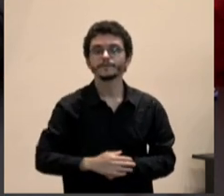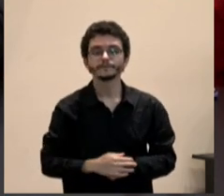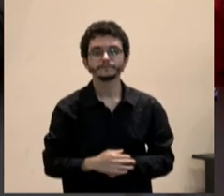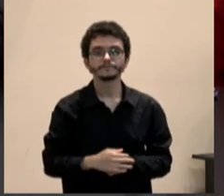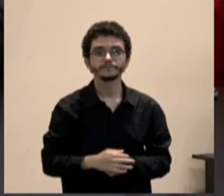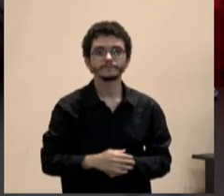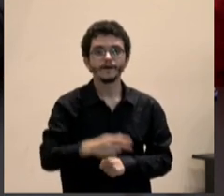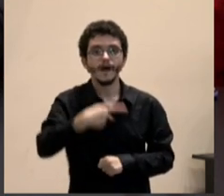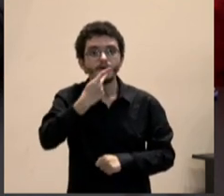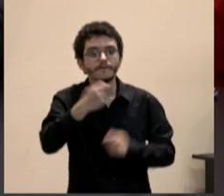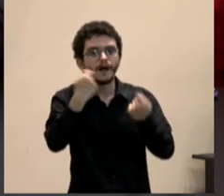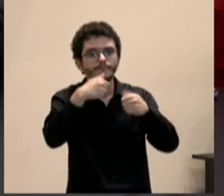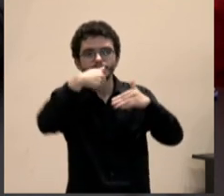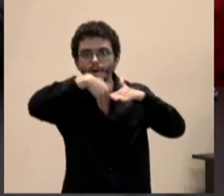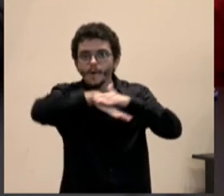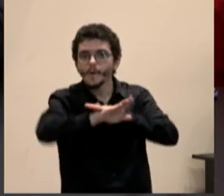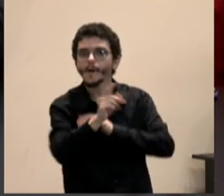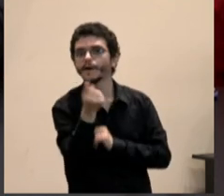que economizar.